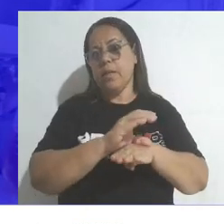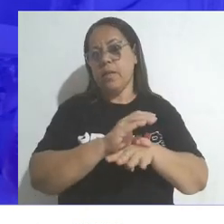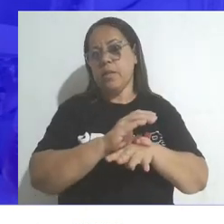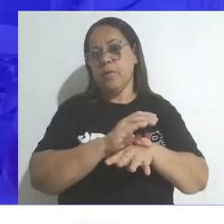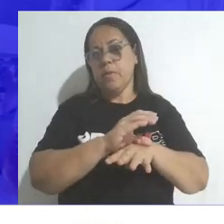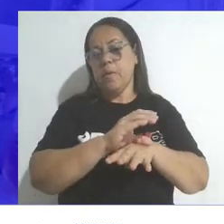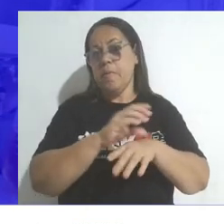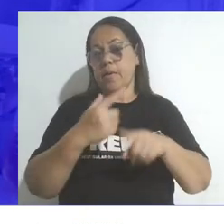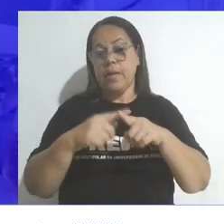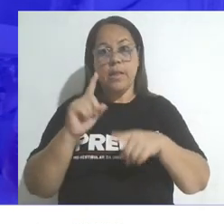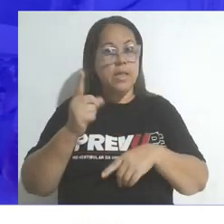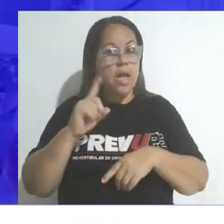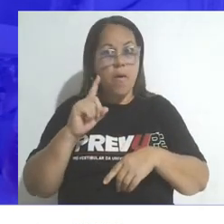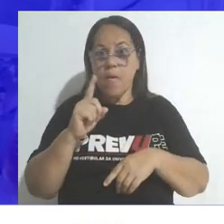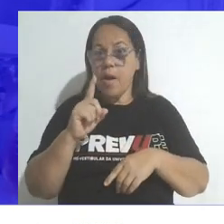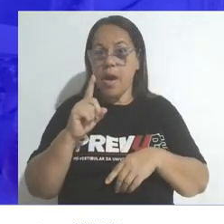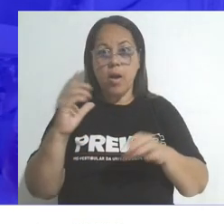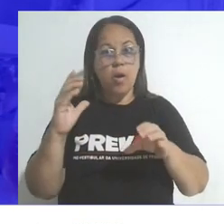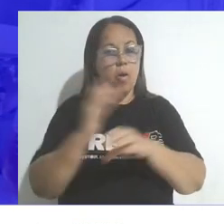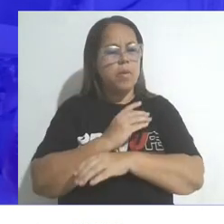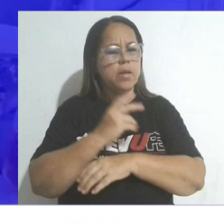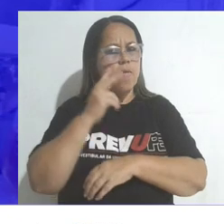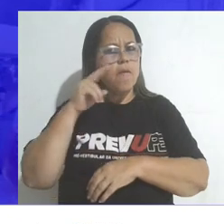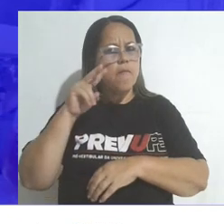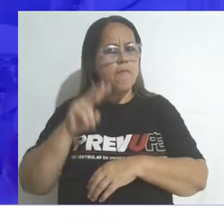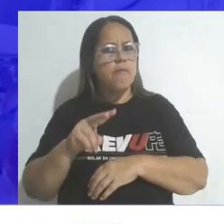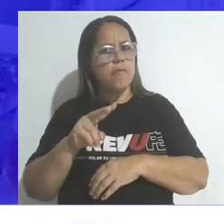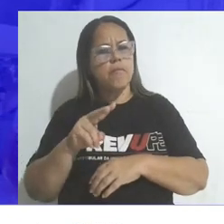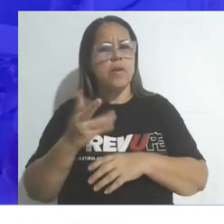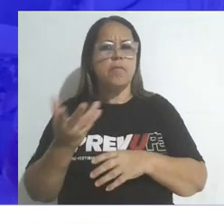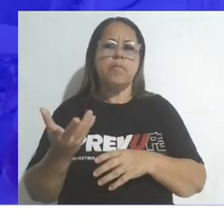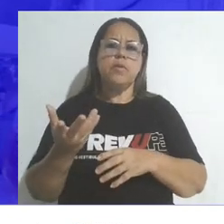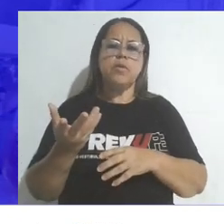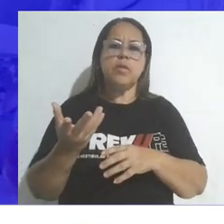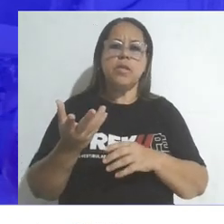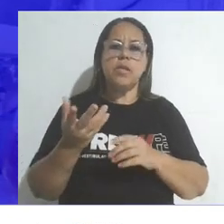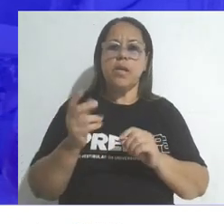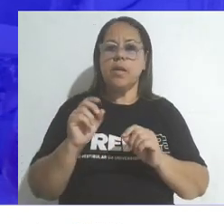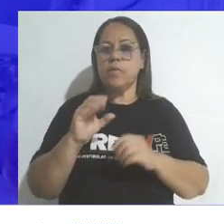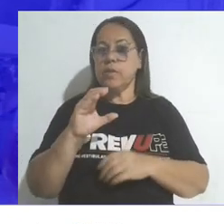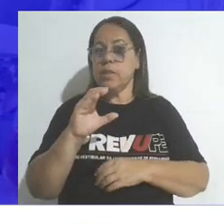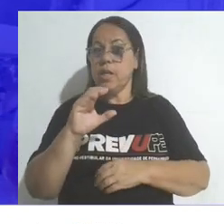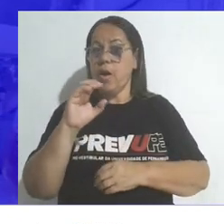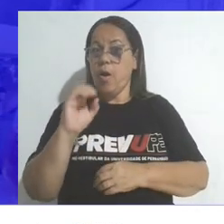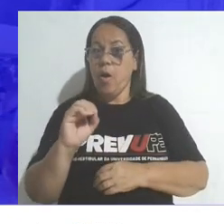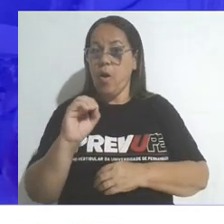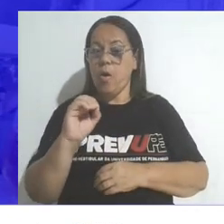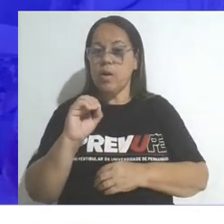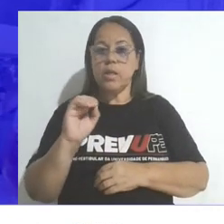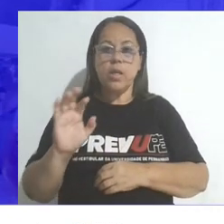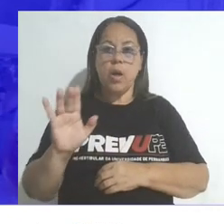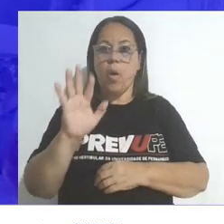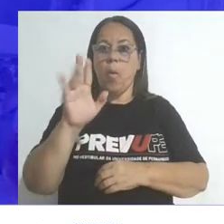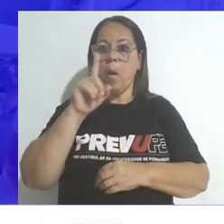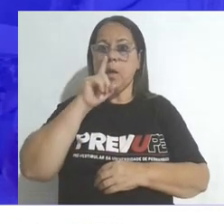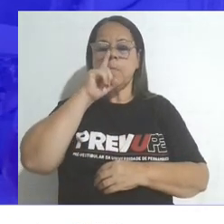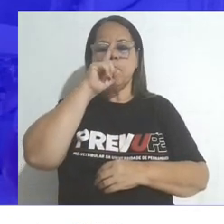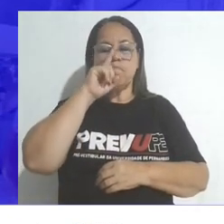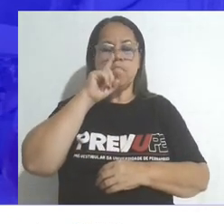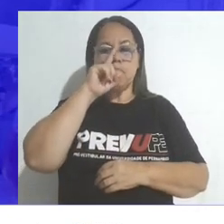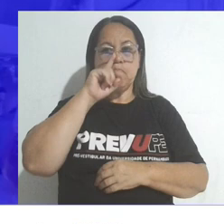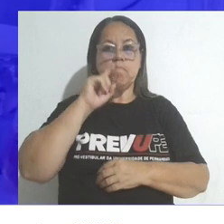completa, nós podemos também observar a formação de monóxido de carbono, o CO, que é um gás extremamente